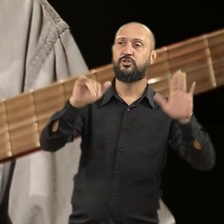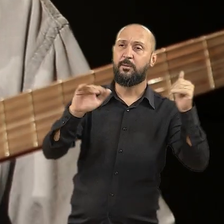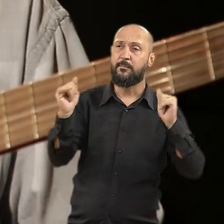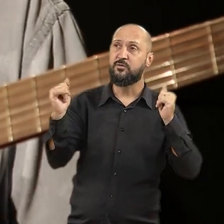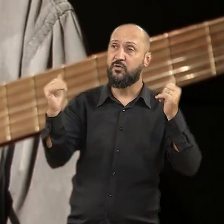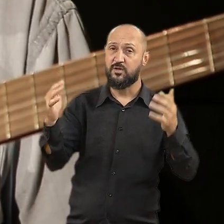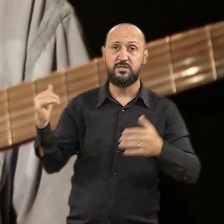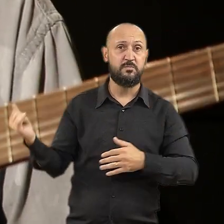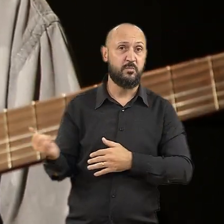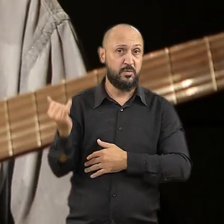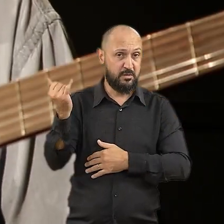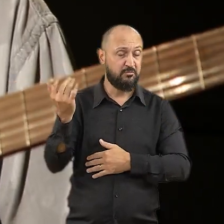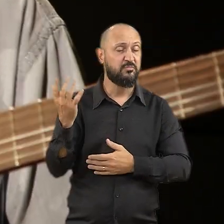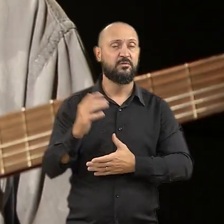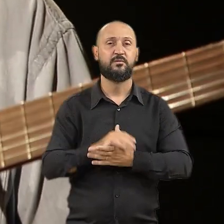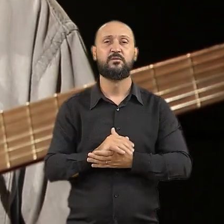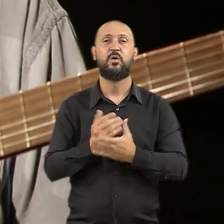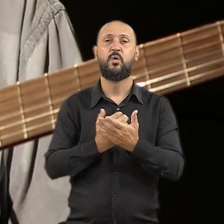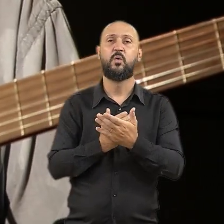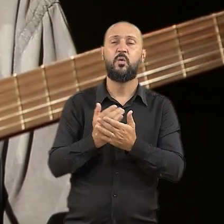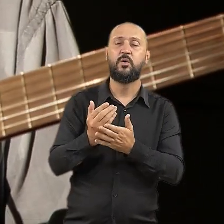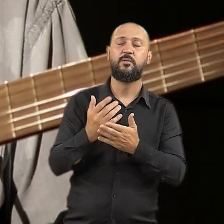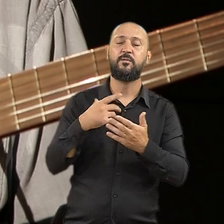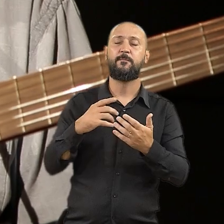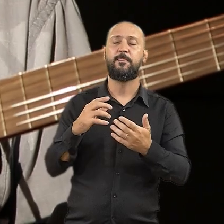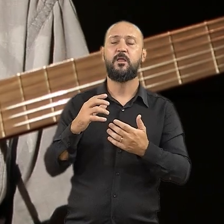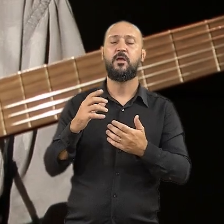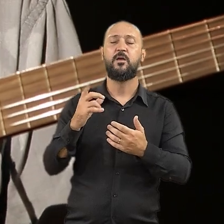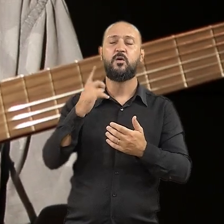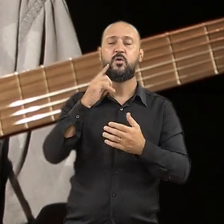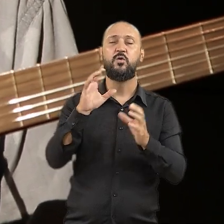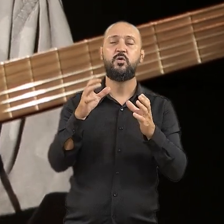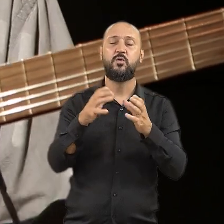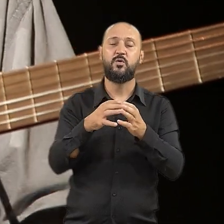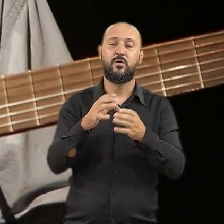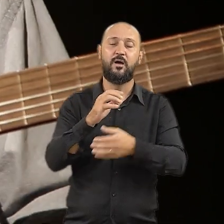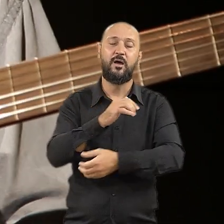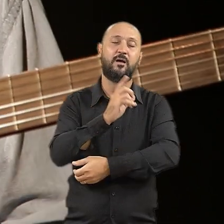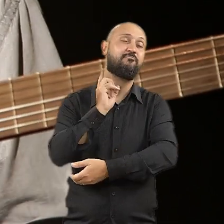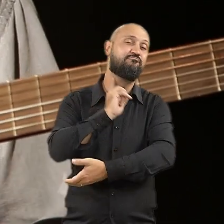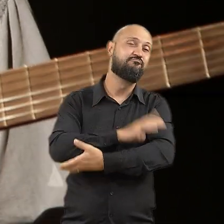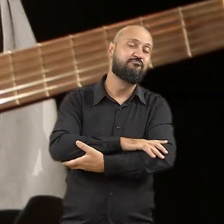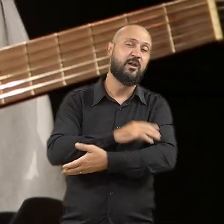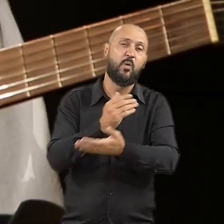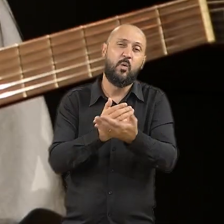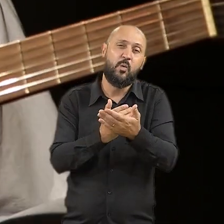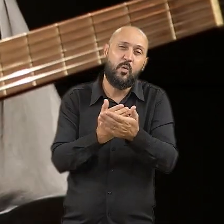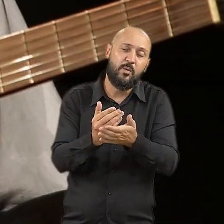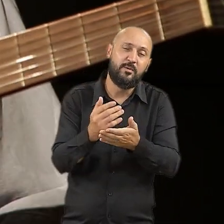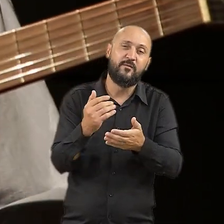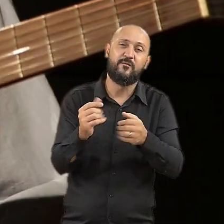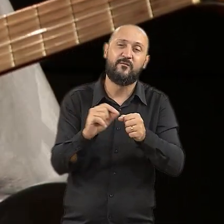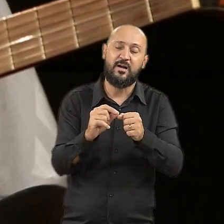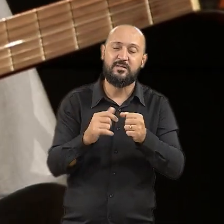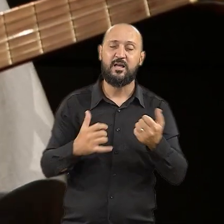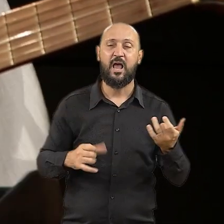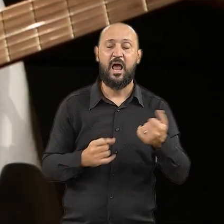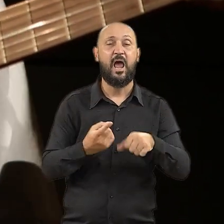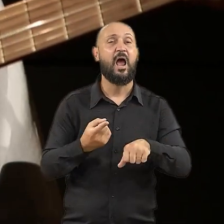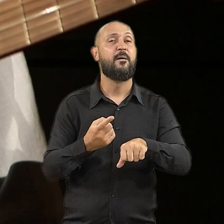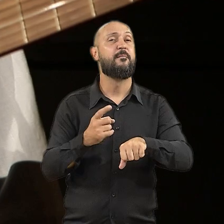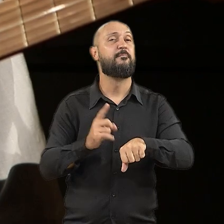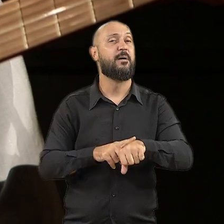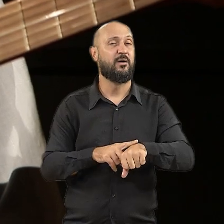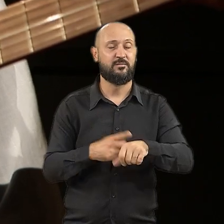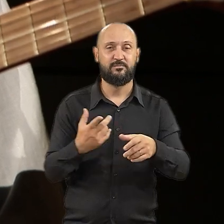meia artistas importantes. E você começou a tocar lá? E o Confidência Mineira era um filhote dele, que a gente começou a fazer música ao vivo